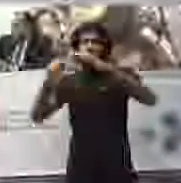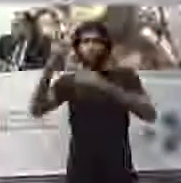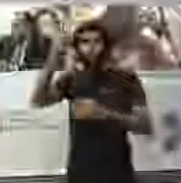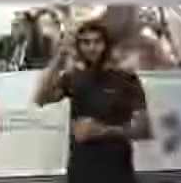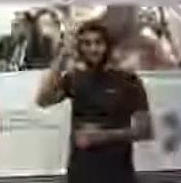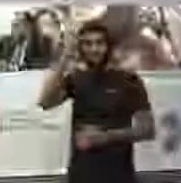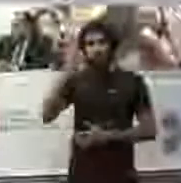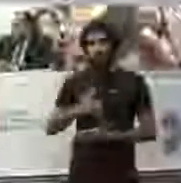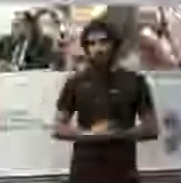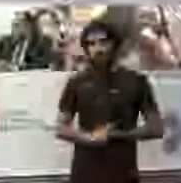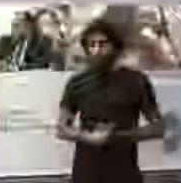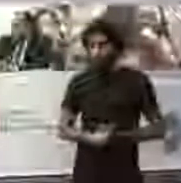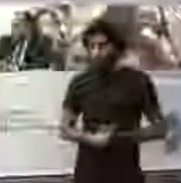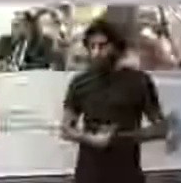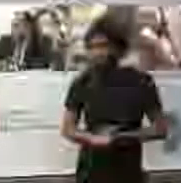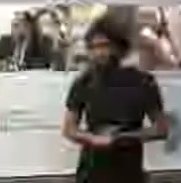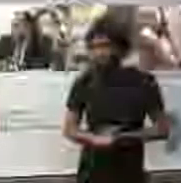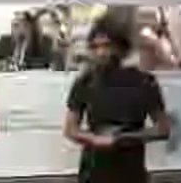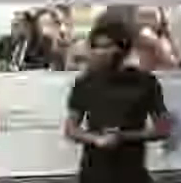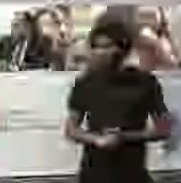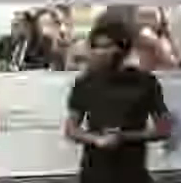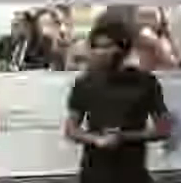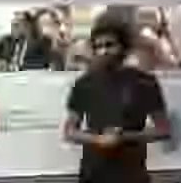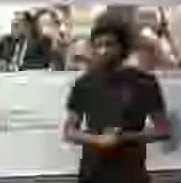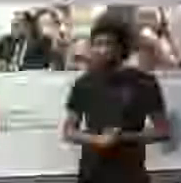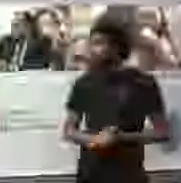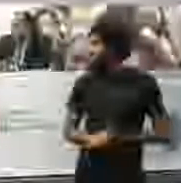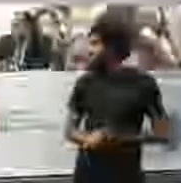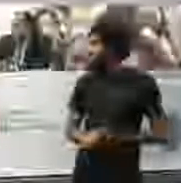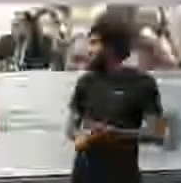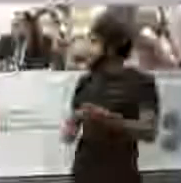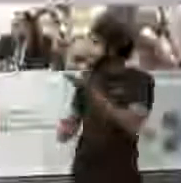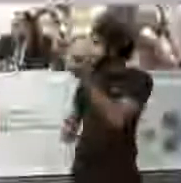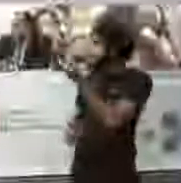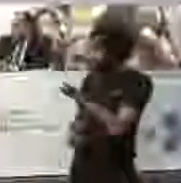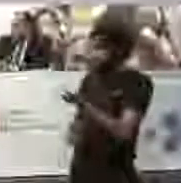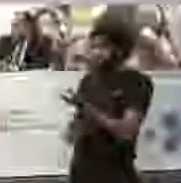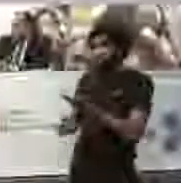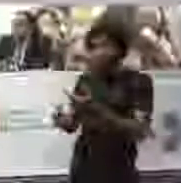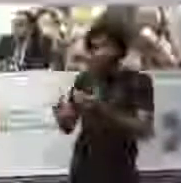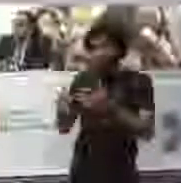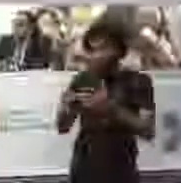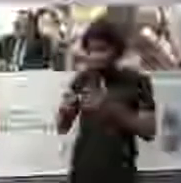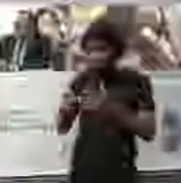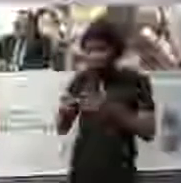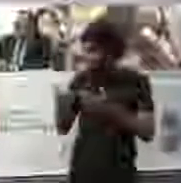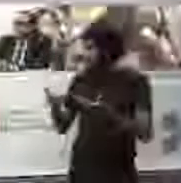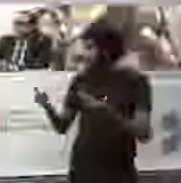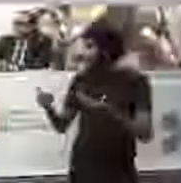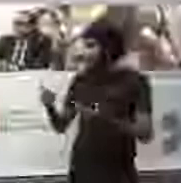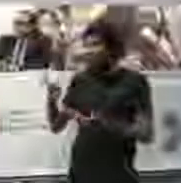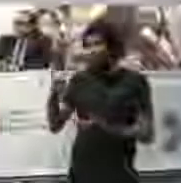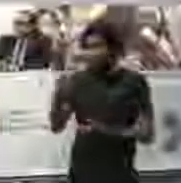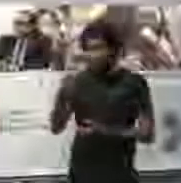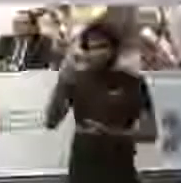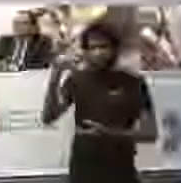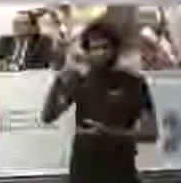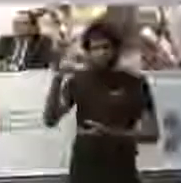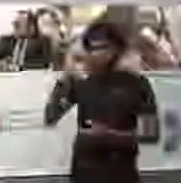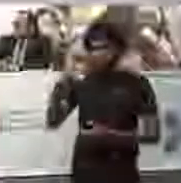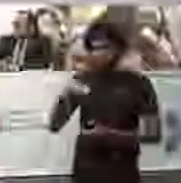distrito federal subiu só tempo a palavra à vontade 20 minutos